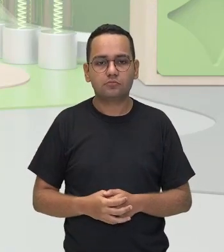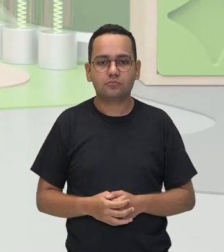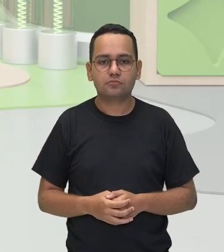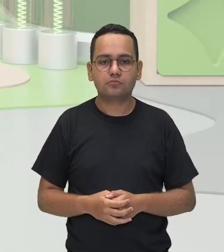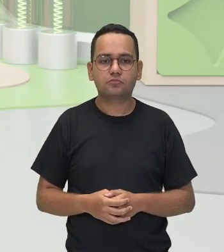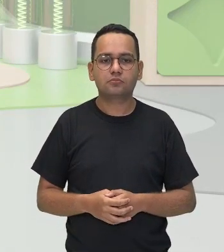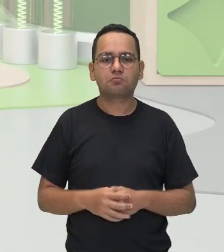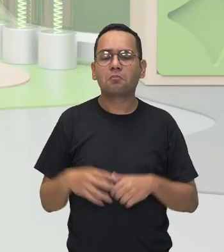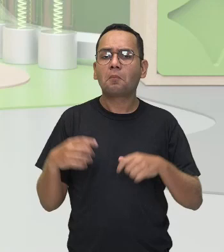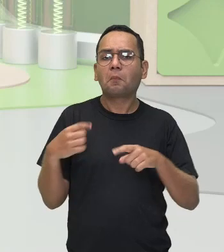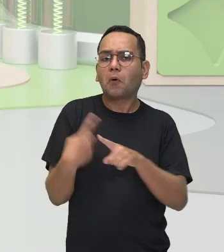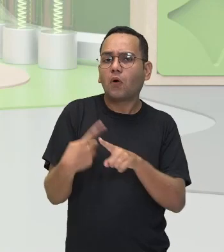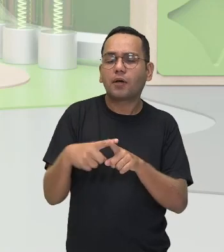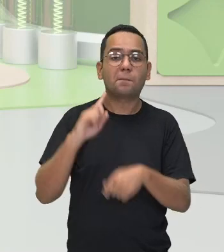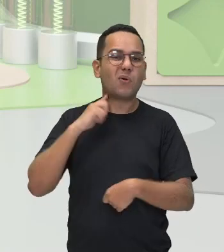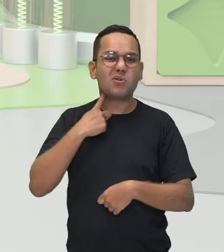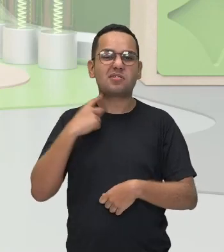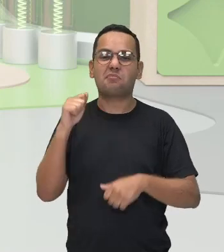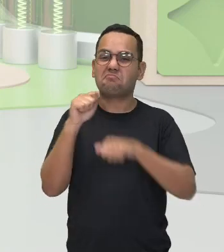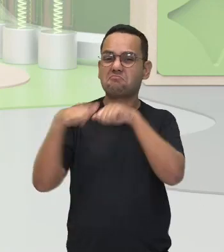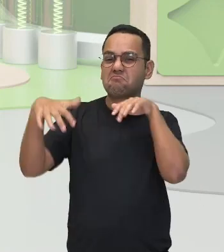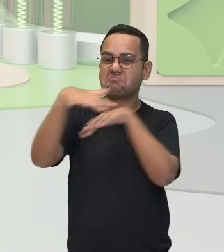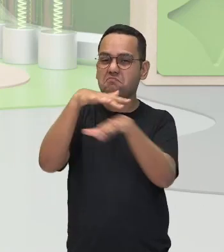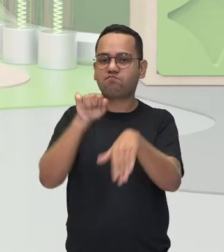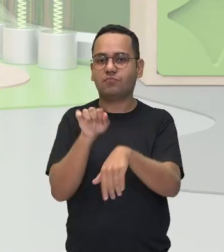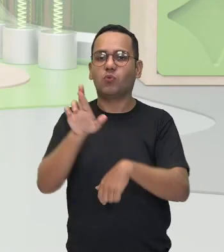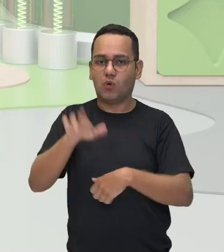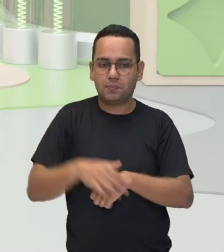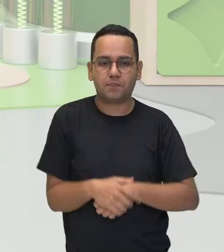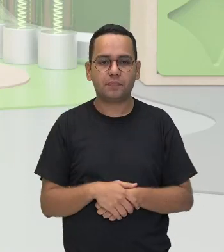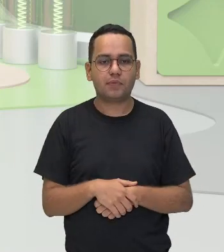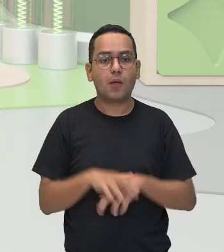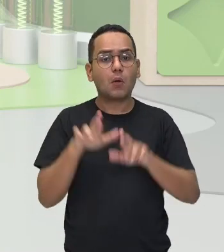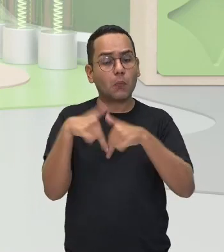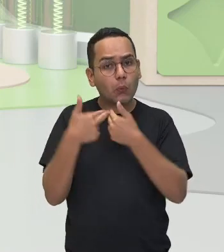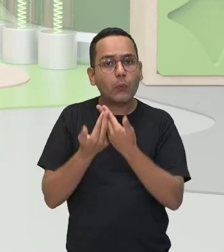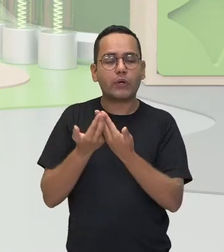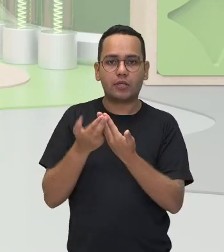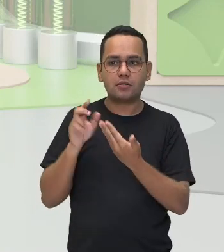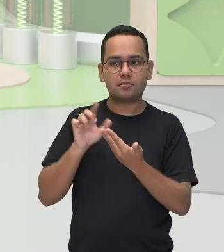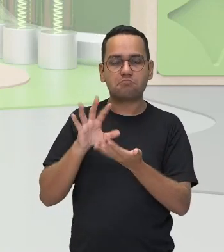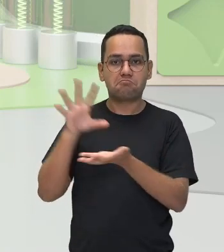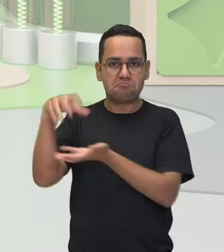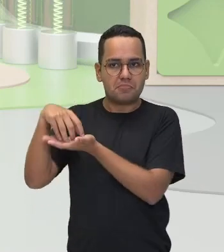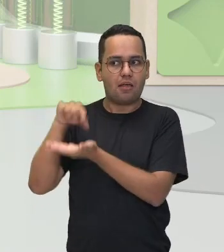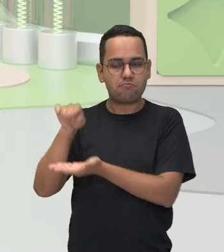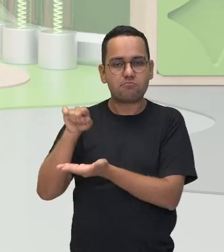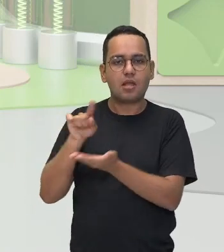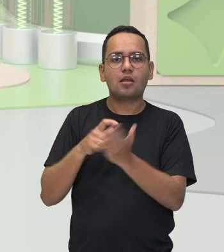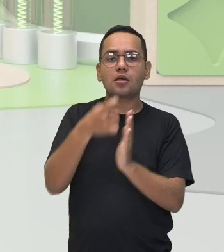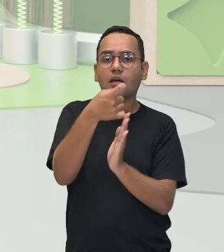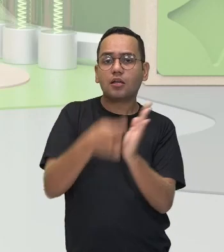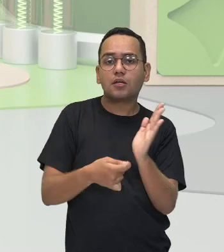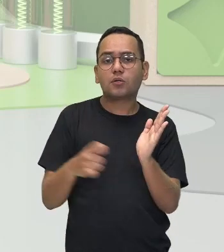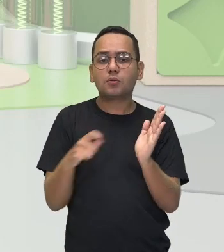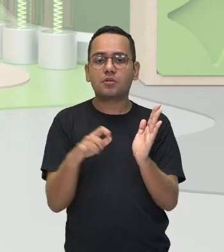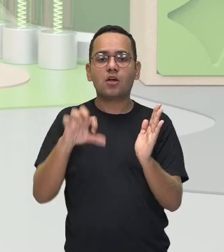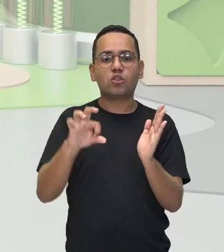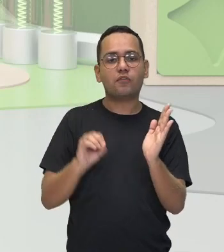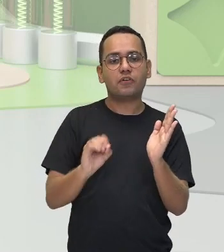da poluição do ar. De acordo com o relatório, 90% da